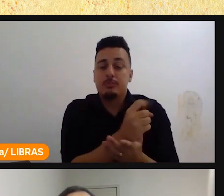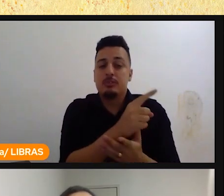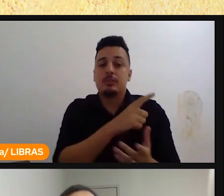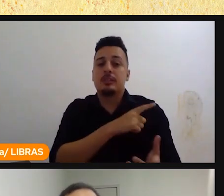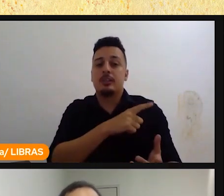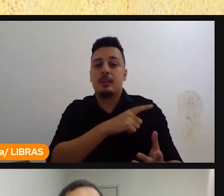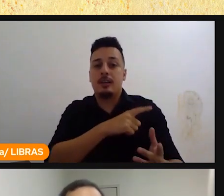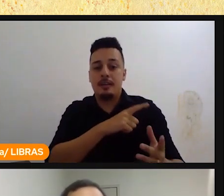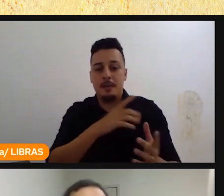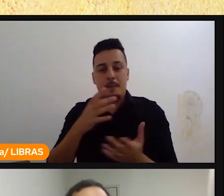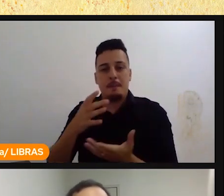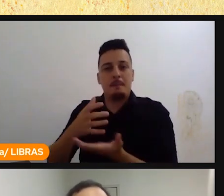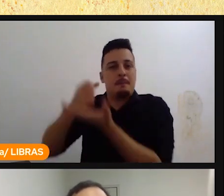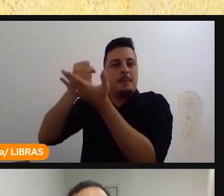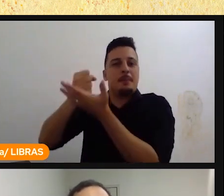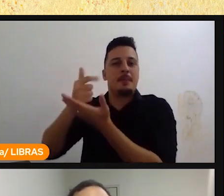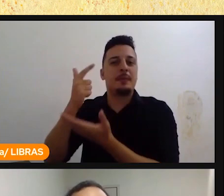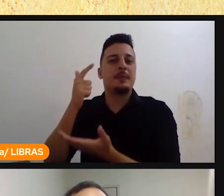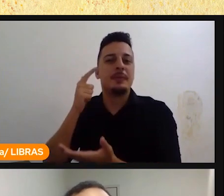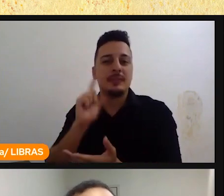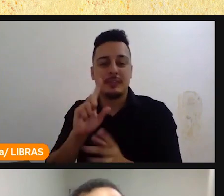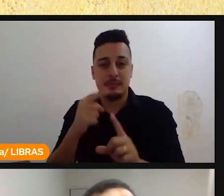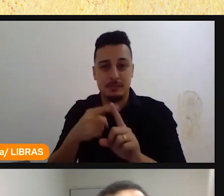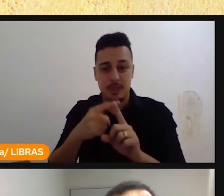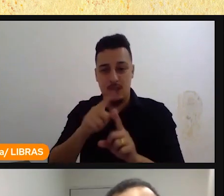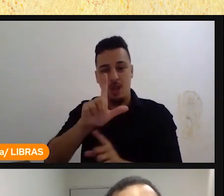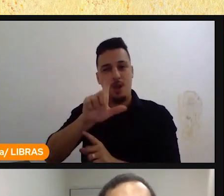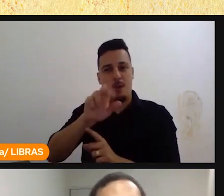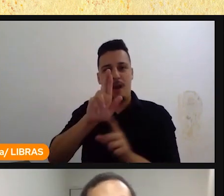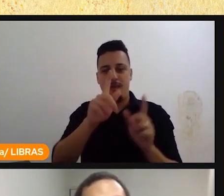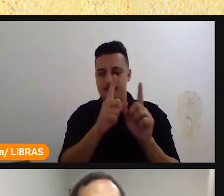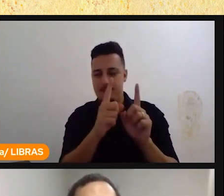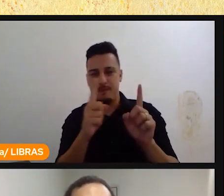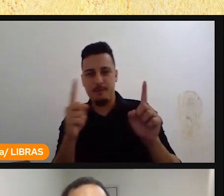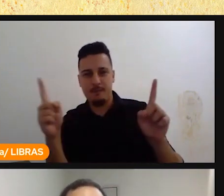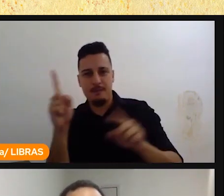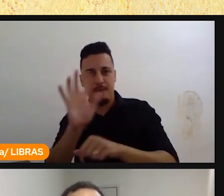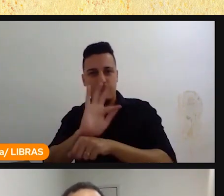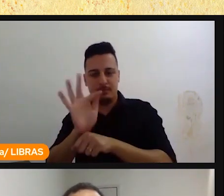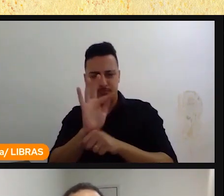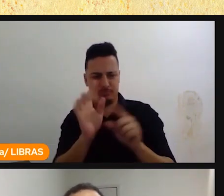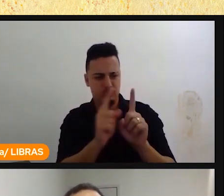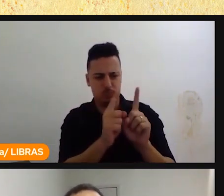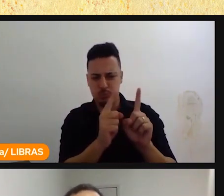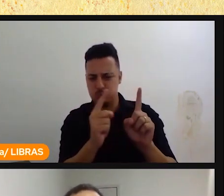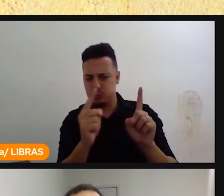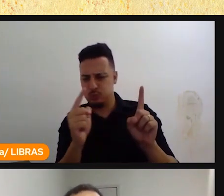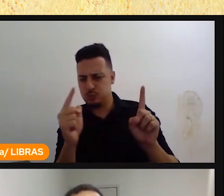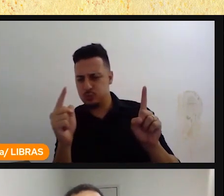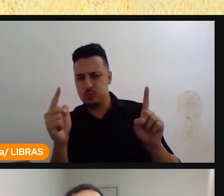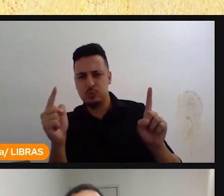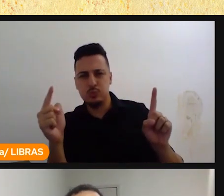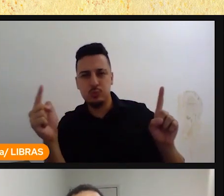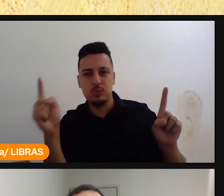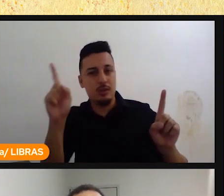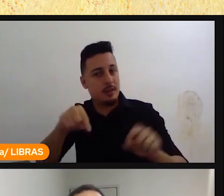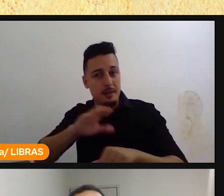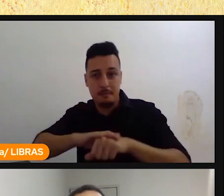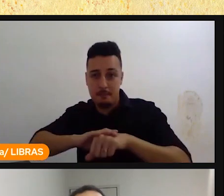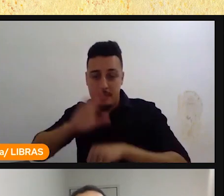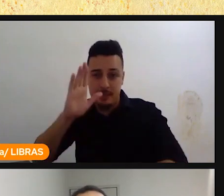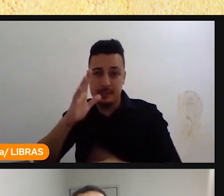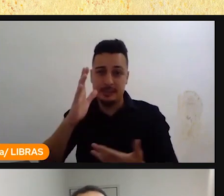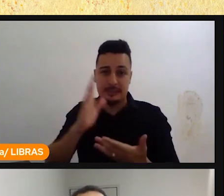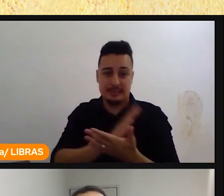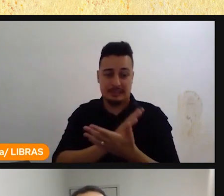prêmio de melhor longa. Os longas são apresentados primeiro, né? E são poucos longas em competição. Eu imagino que eles também recebam poucos